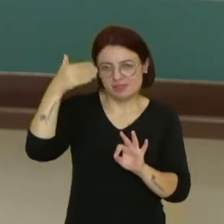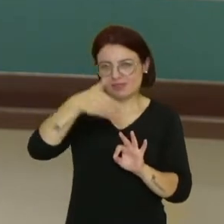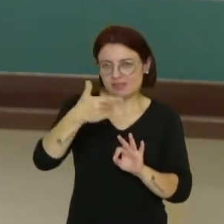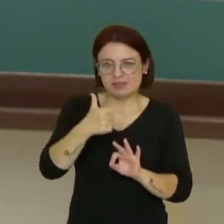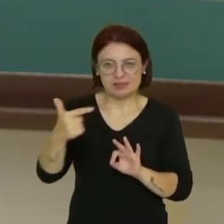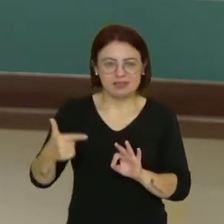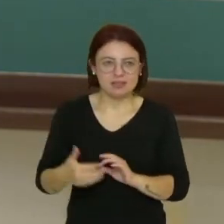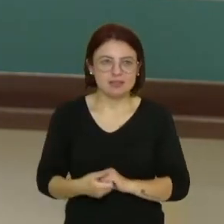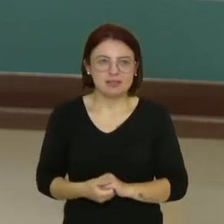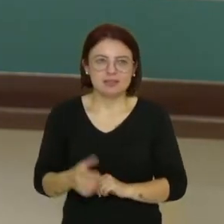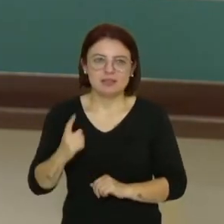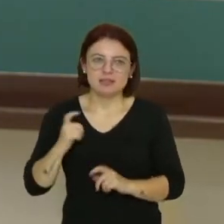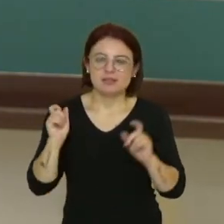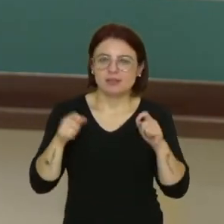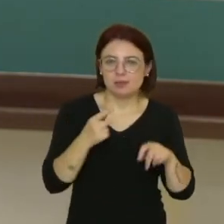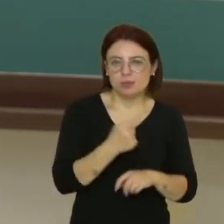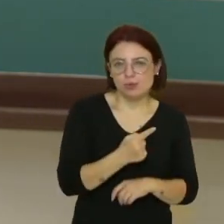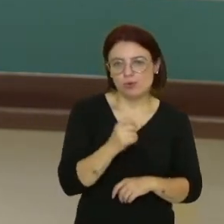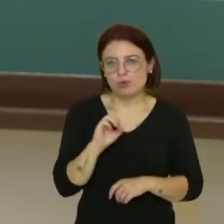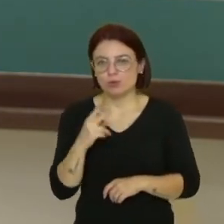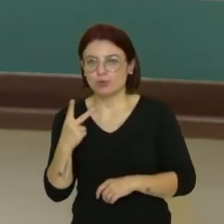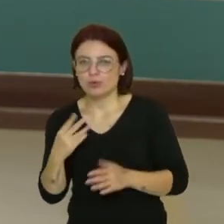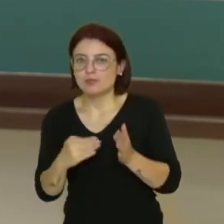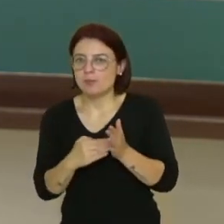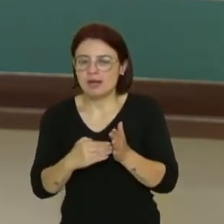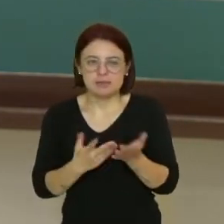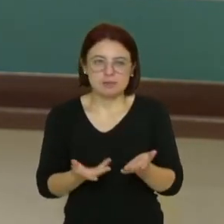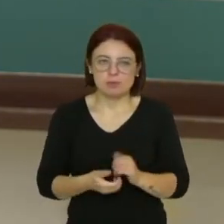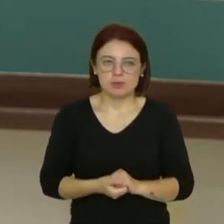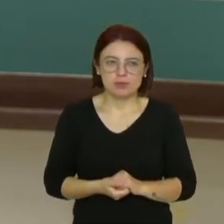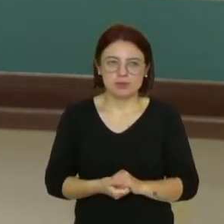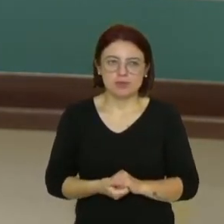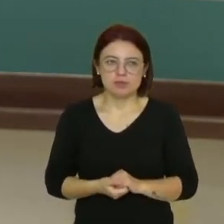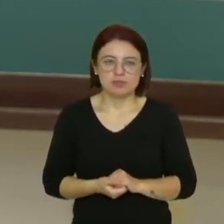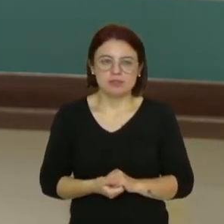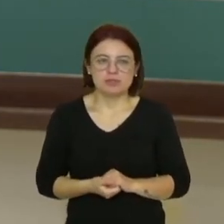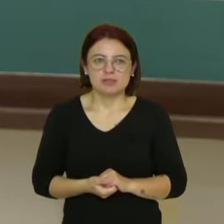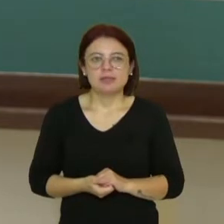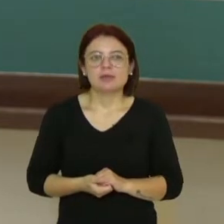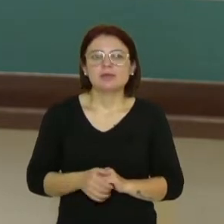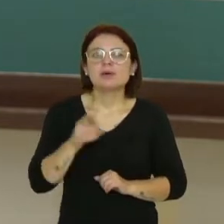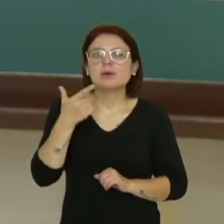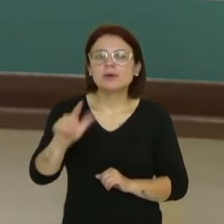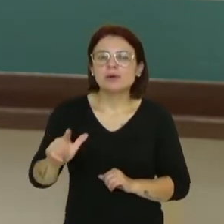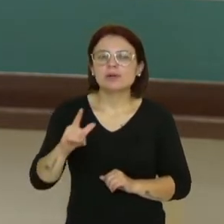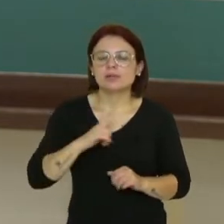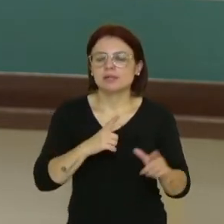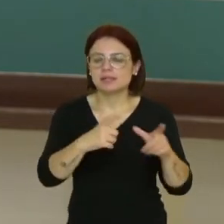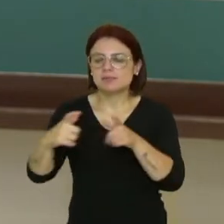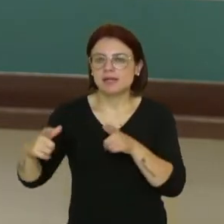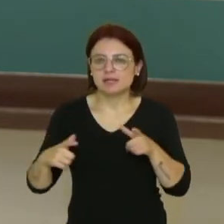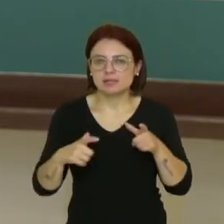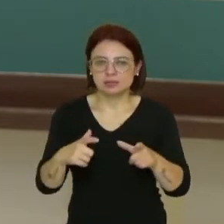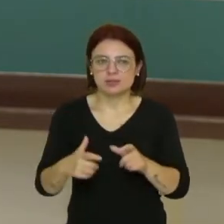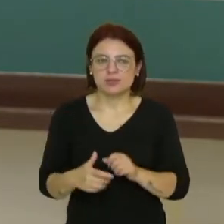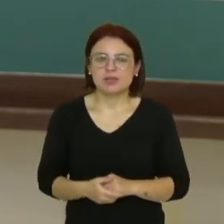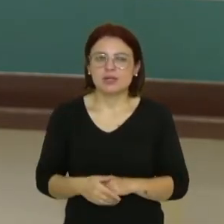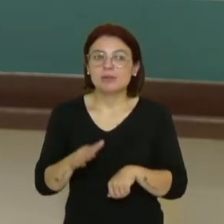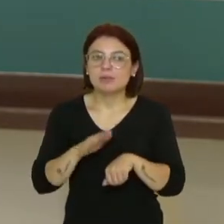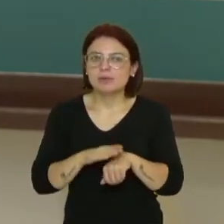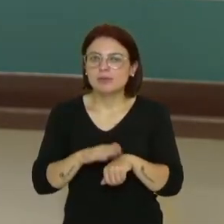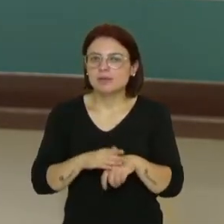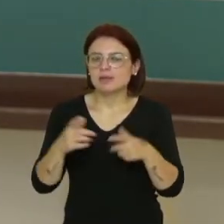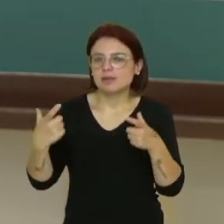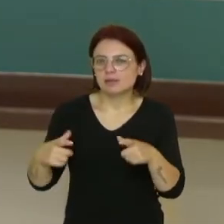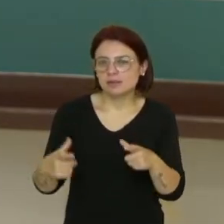Eu posso ter 1, 2 personagens, certo? O que mais? O espaço onde as cenas se desenvolvem